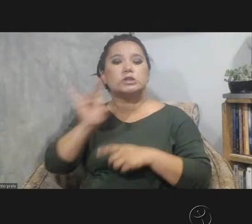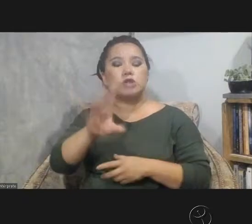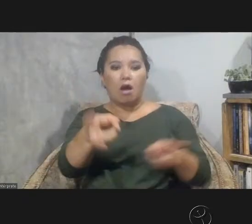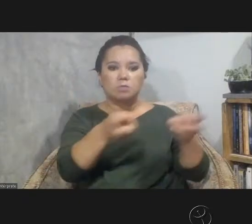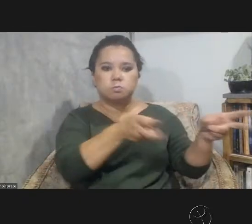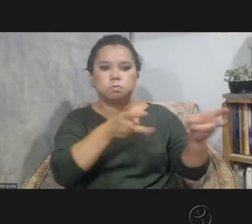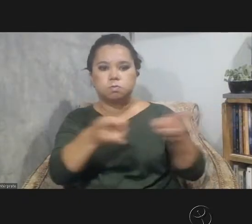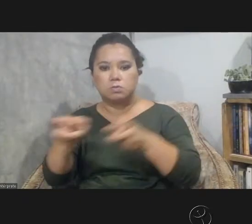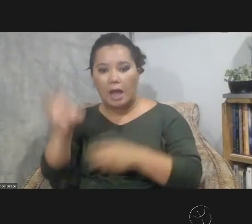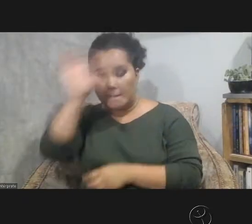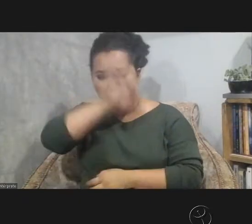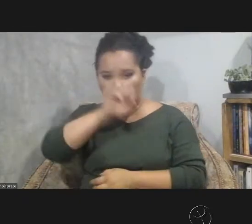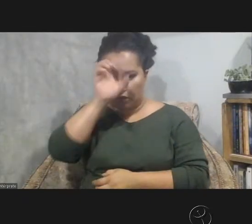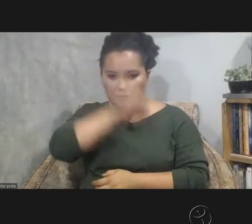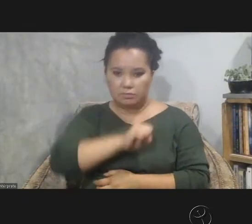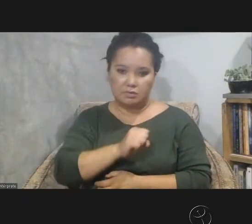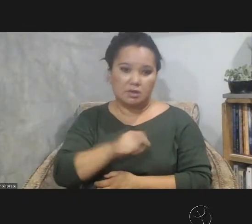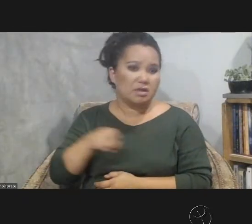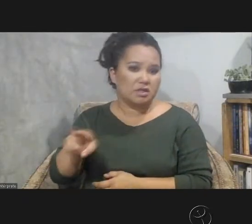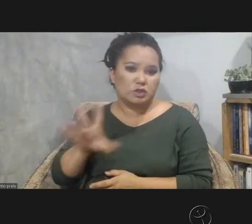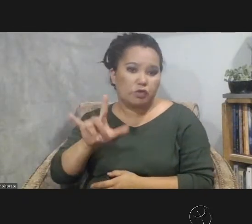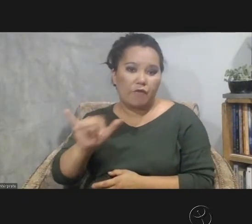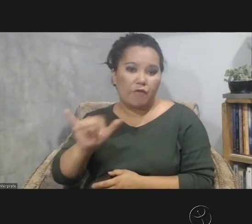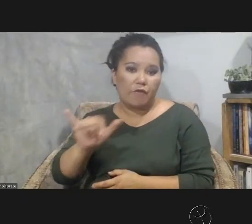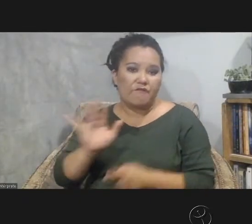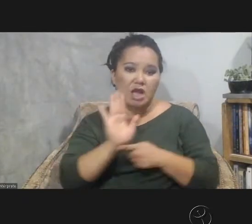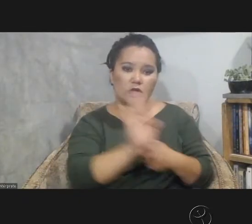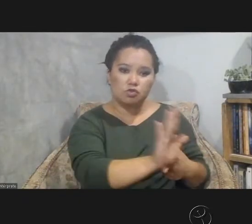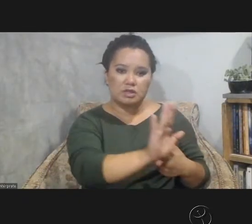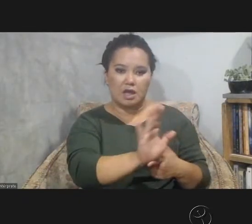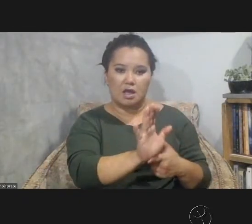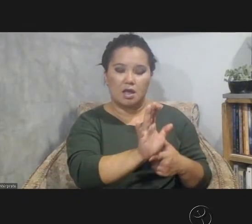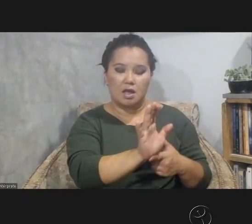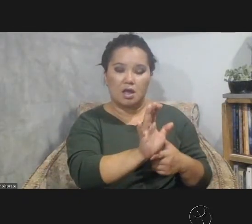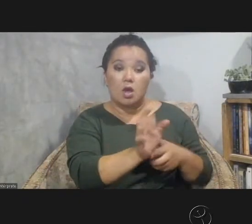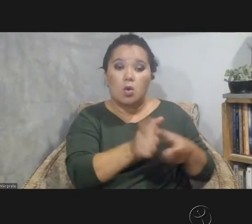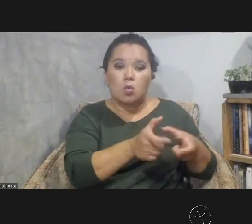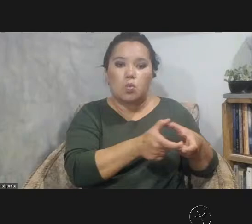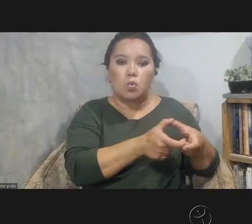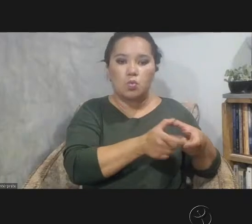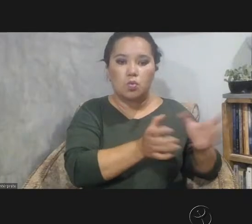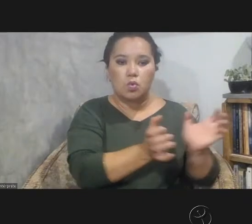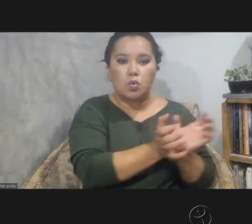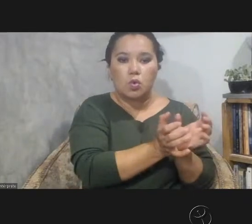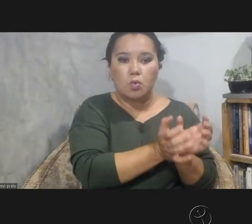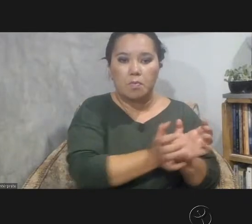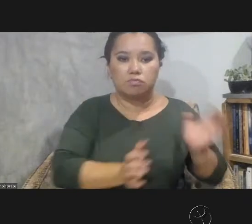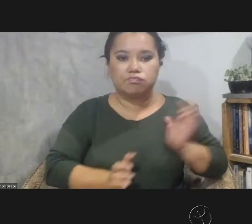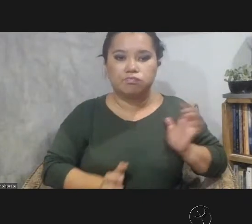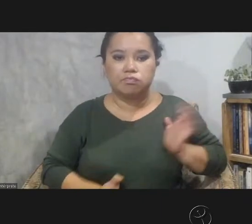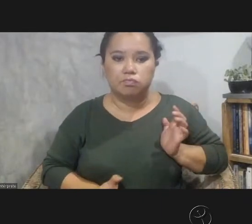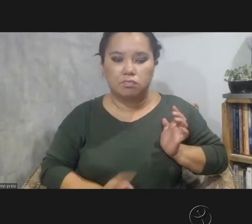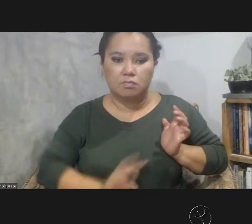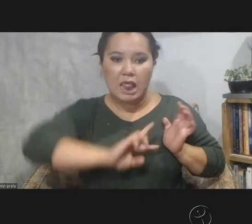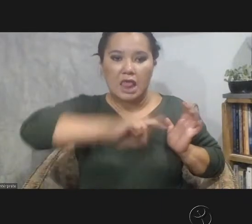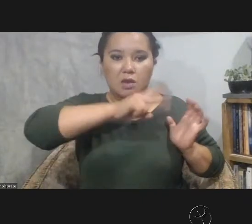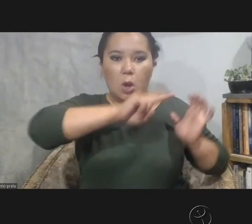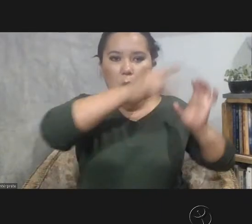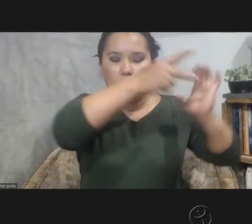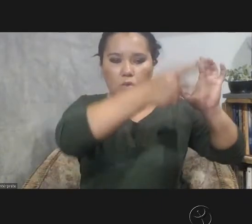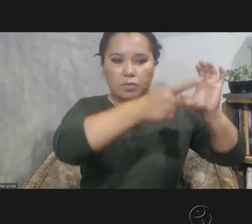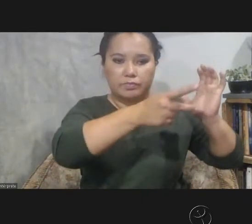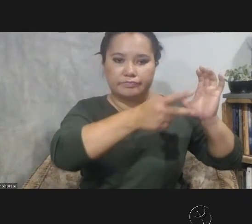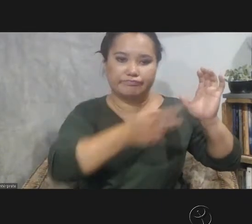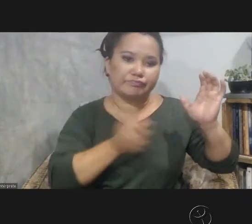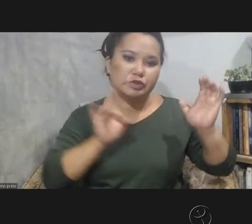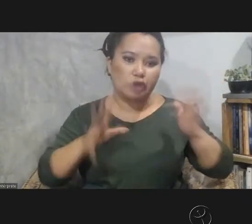melhora o lucro dos poucos e, pior, pode subverter a autoridade, como alguns